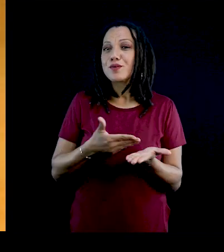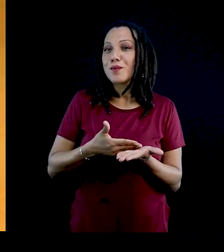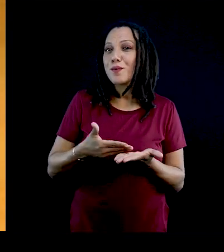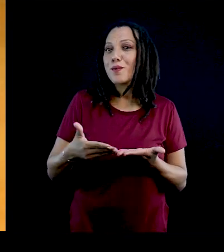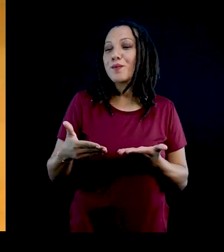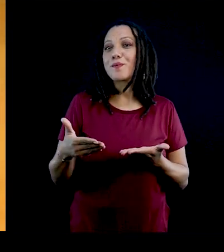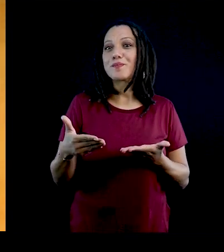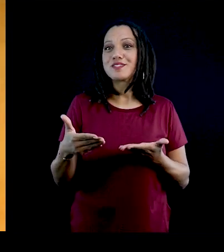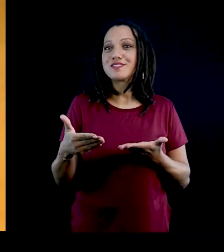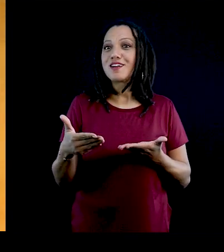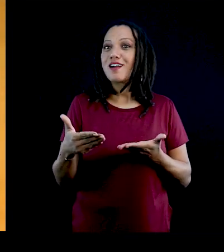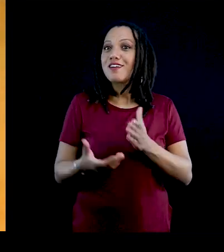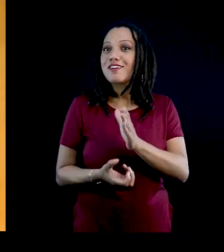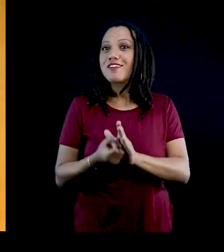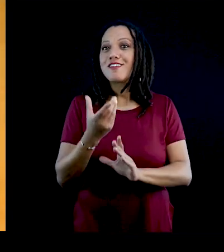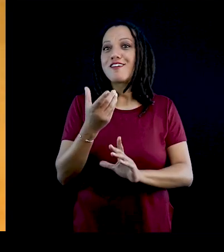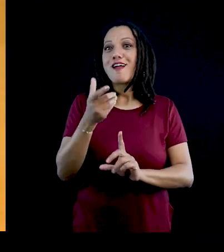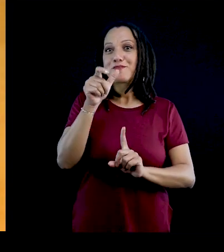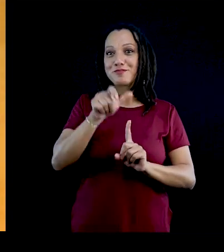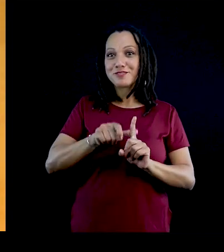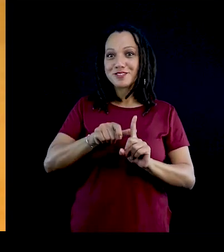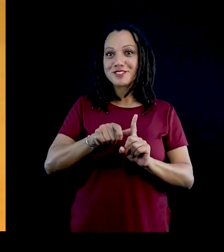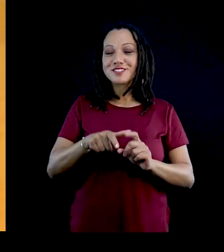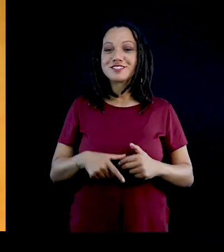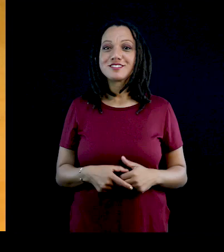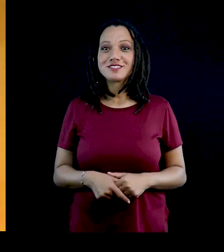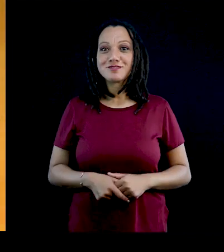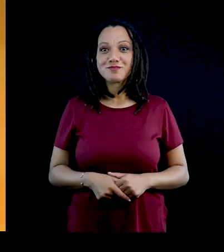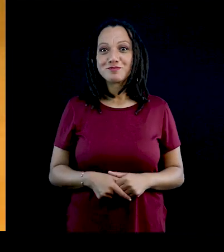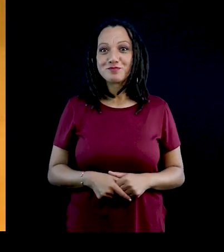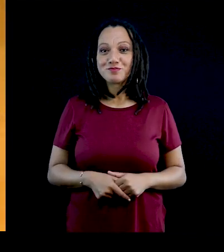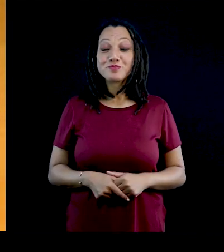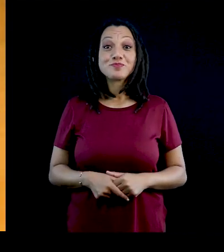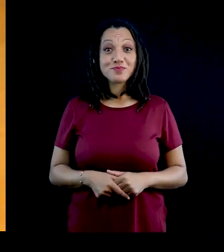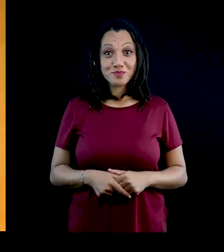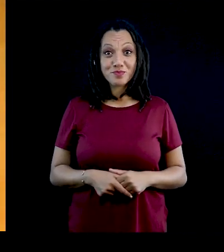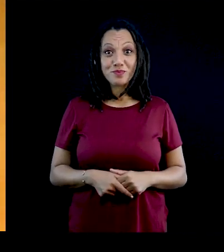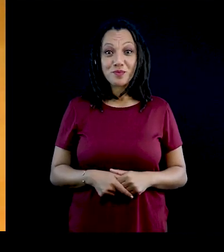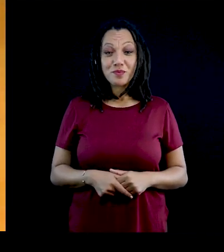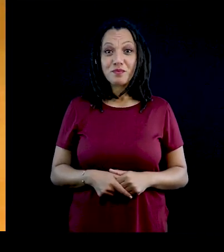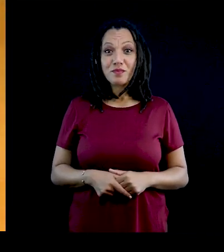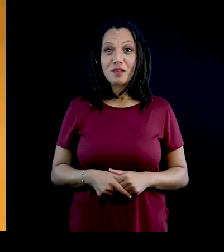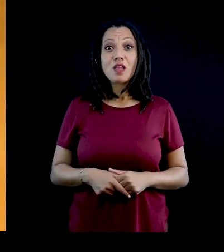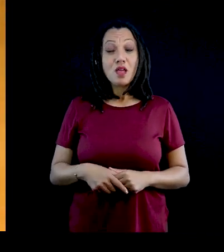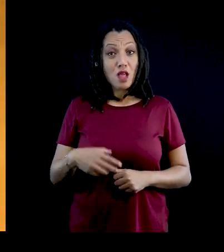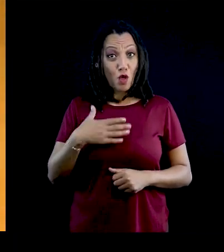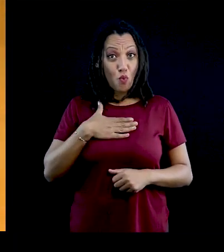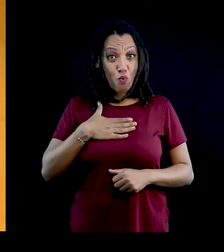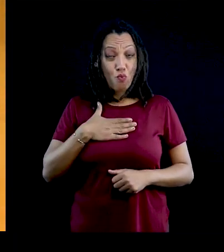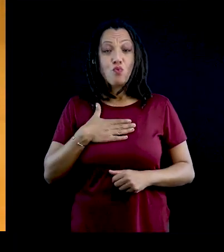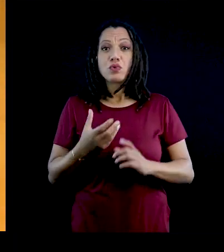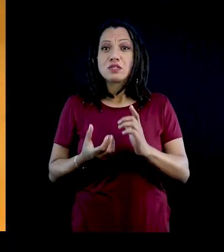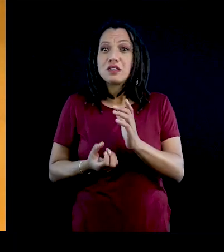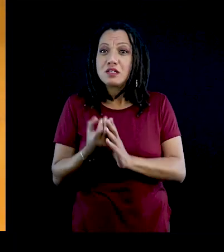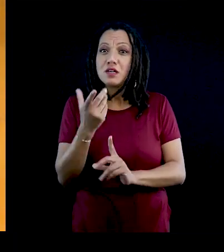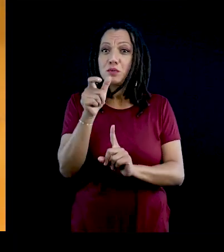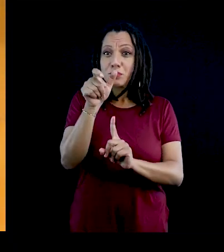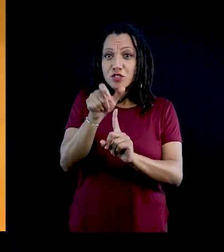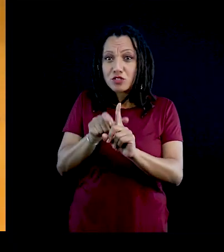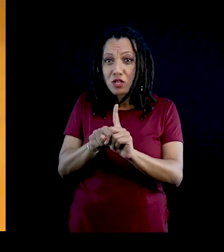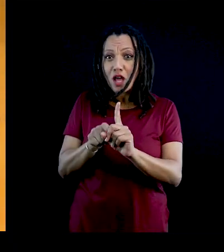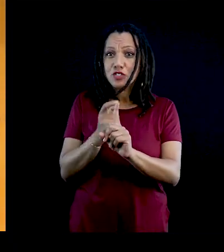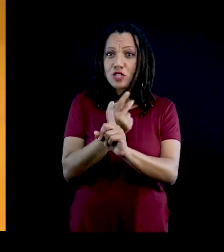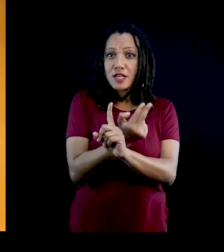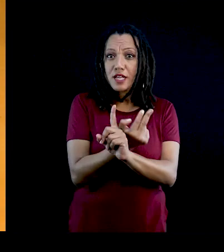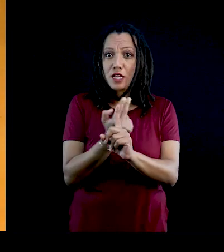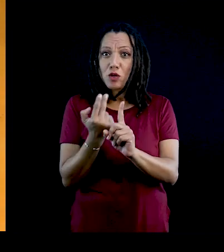nossa construção do personagem. Aqui eu fiz um personagem bem simétrico, mas eu posso fazer as partes do corpo